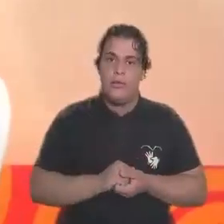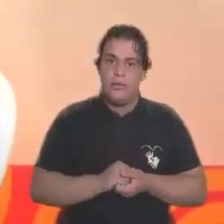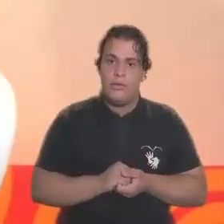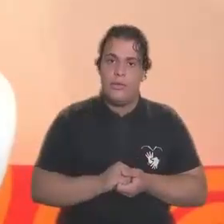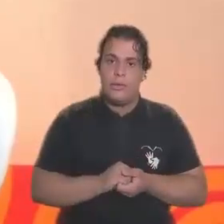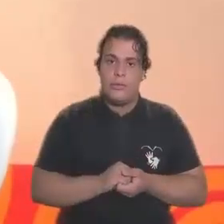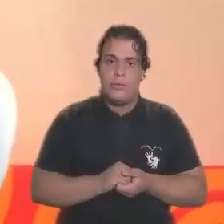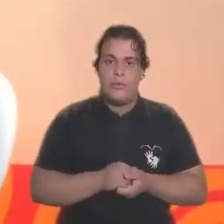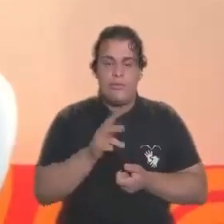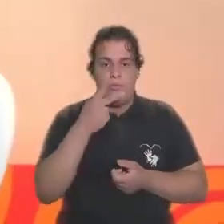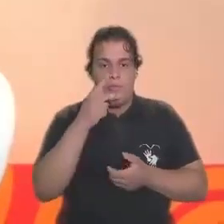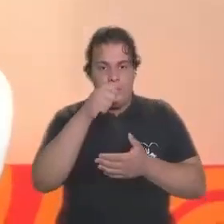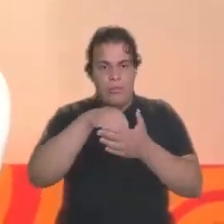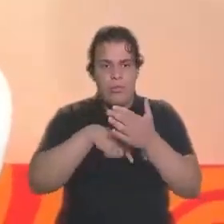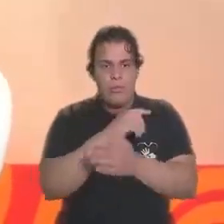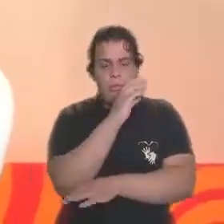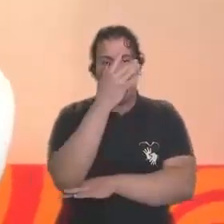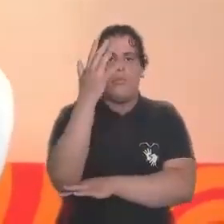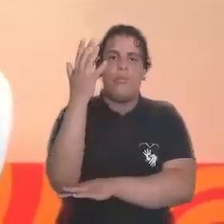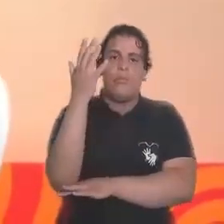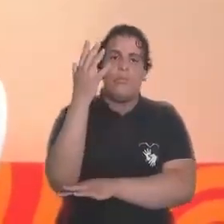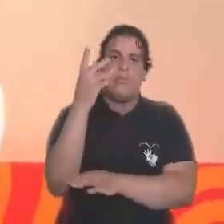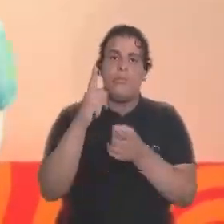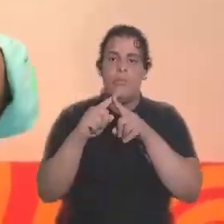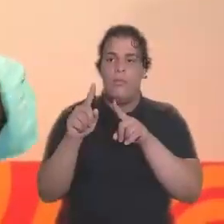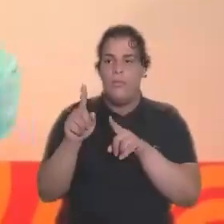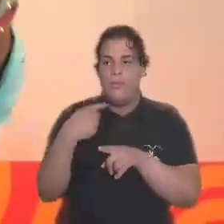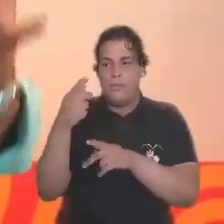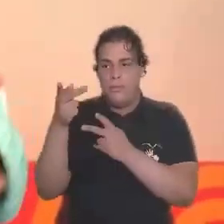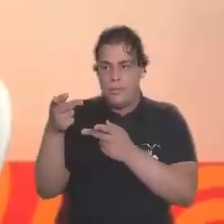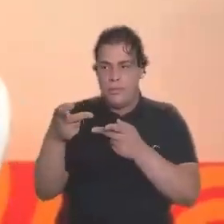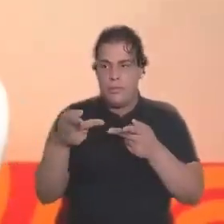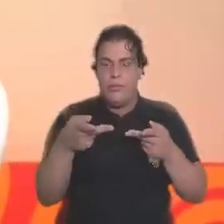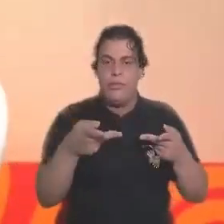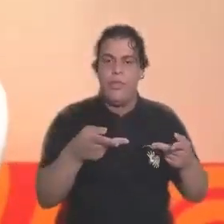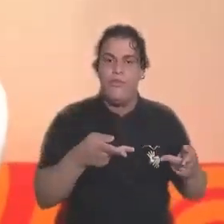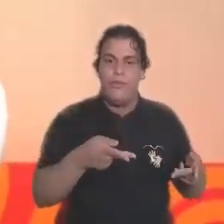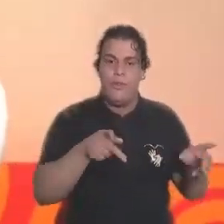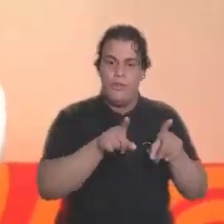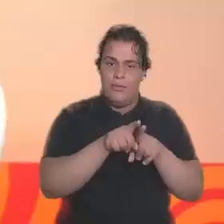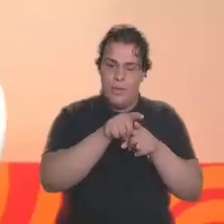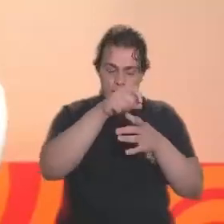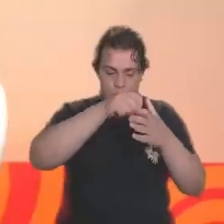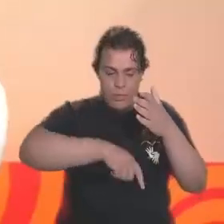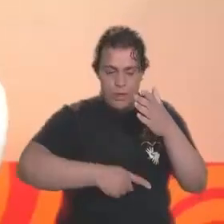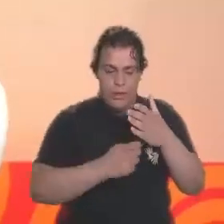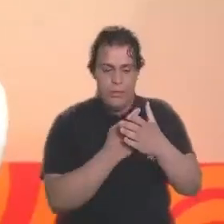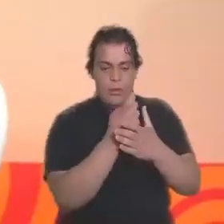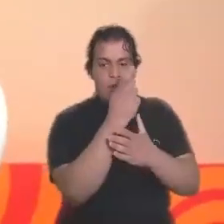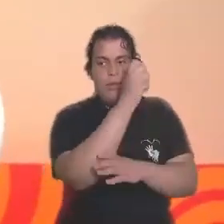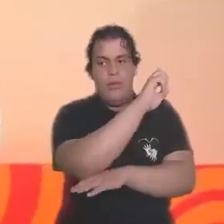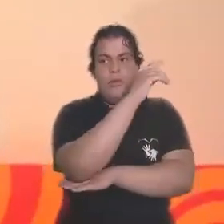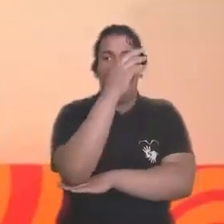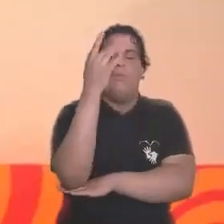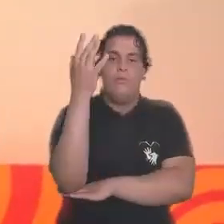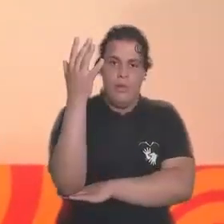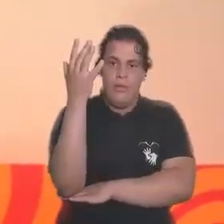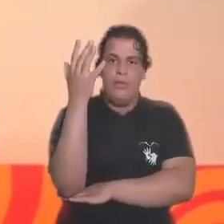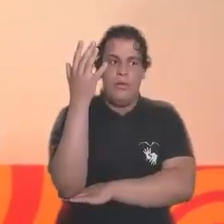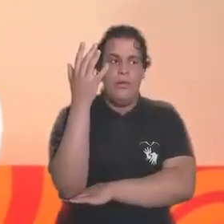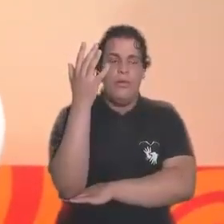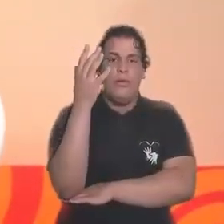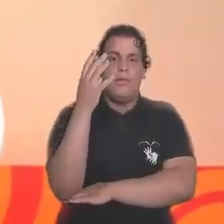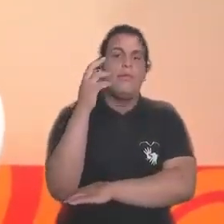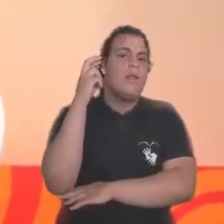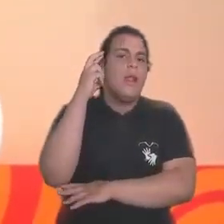bonitinho, fala de plantar árvore, mas ele te faz um convite. Ele te faz um convite para plantar pelo menos uma árvore. Eu tive na rádio, o pessoal falou,